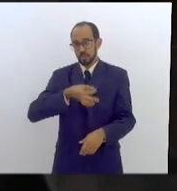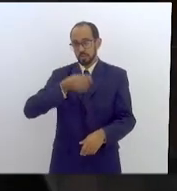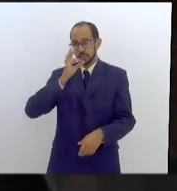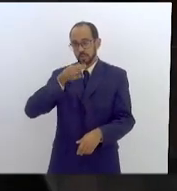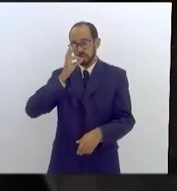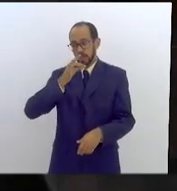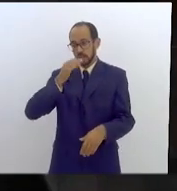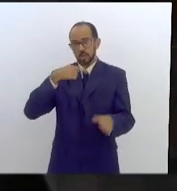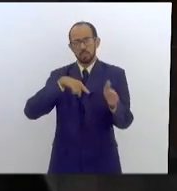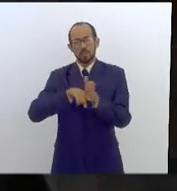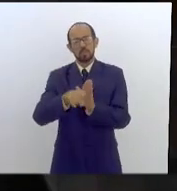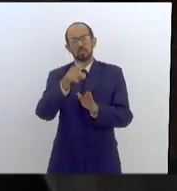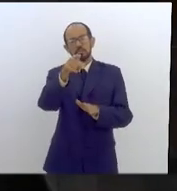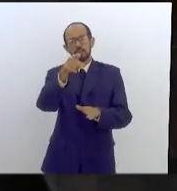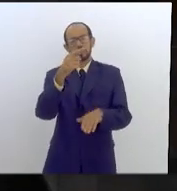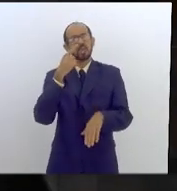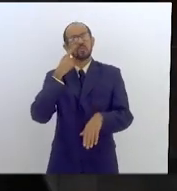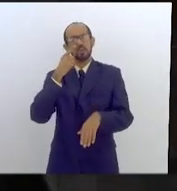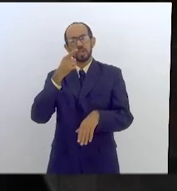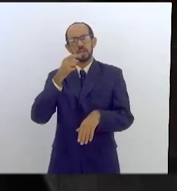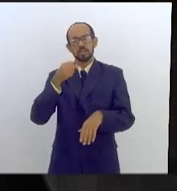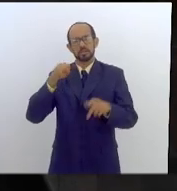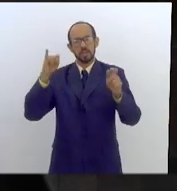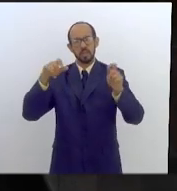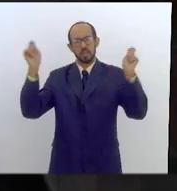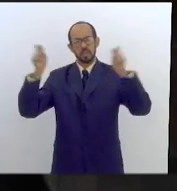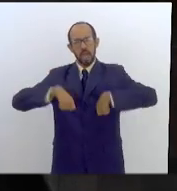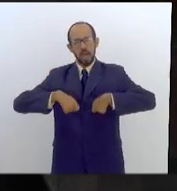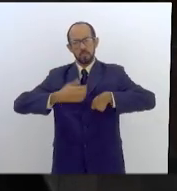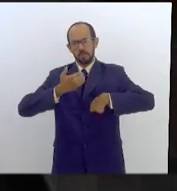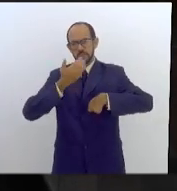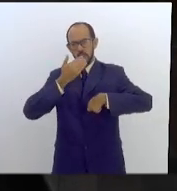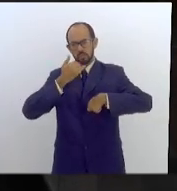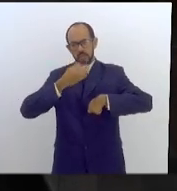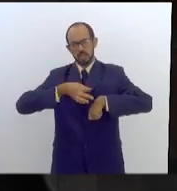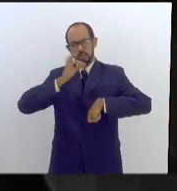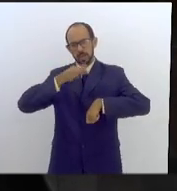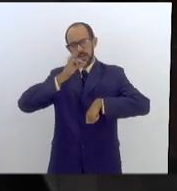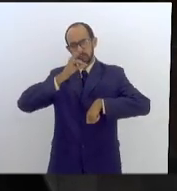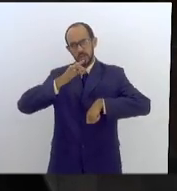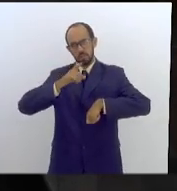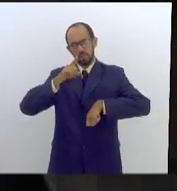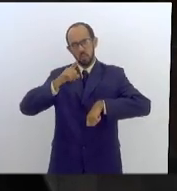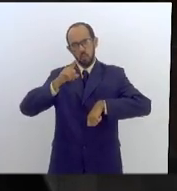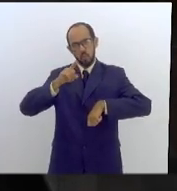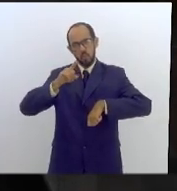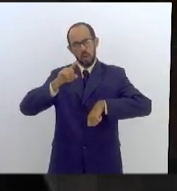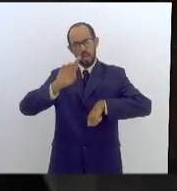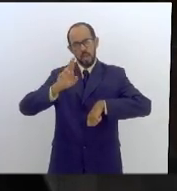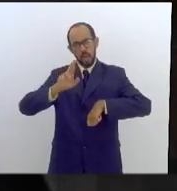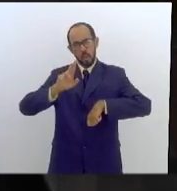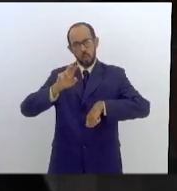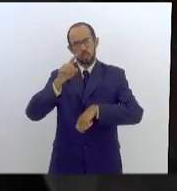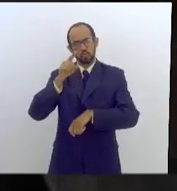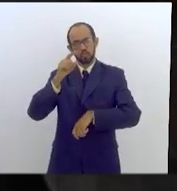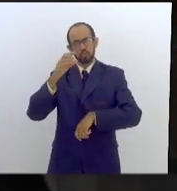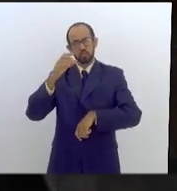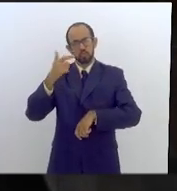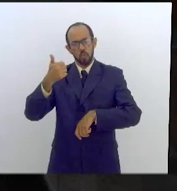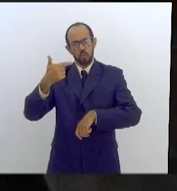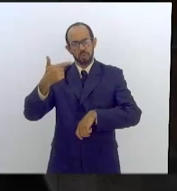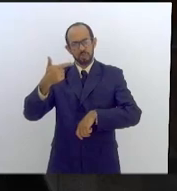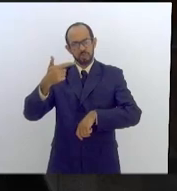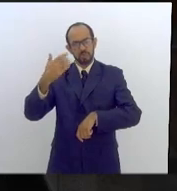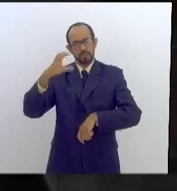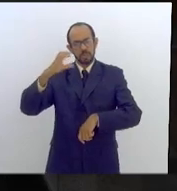que nos assiste se alguém aqui é capaz de almoçar e tomar café por um real e 12 centavos né esses valores